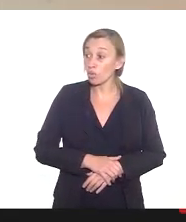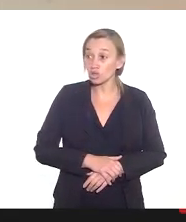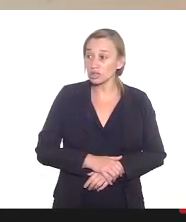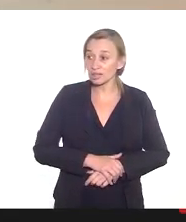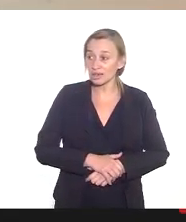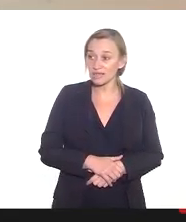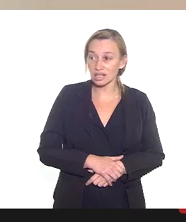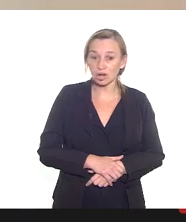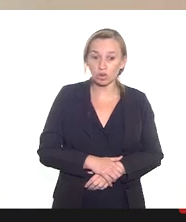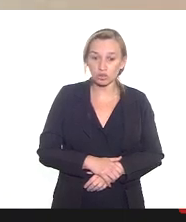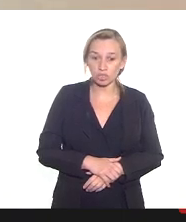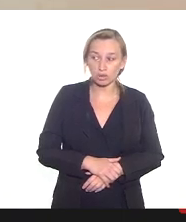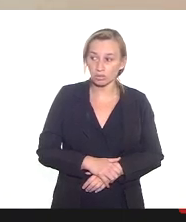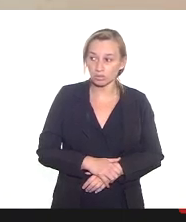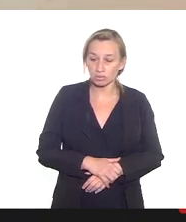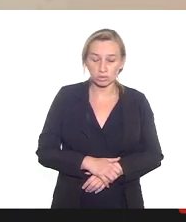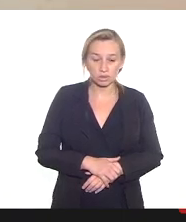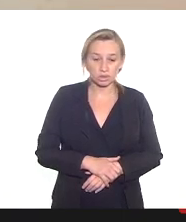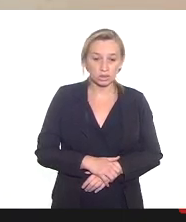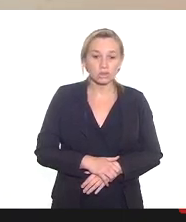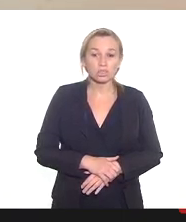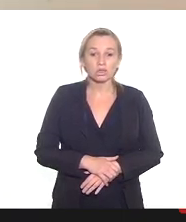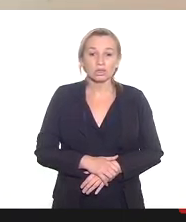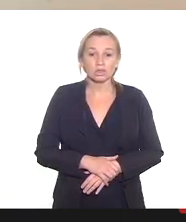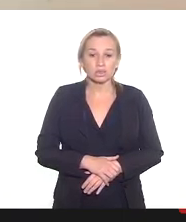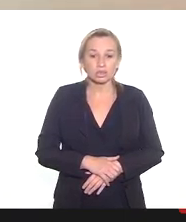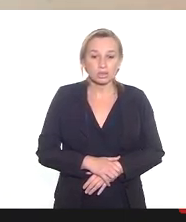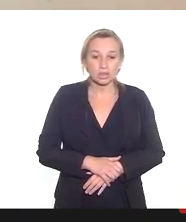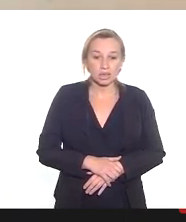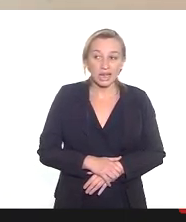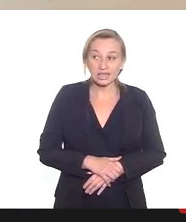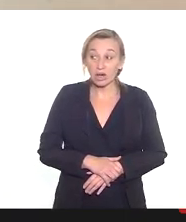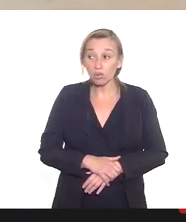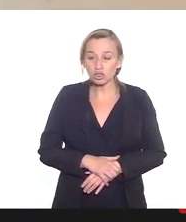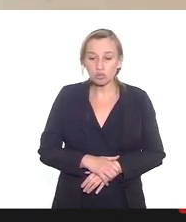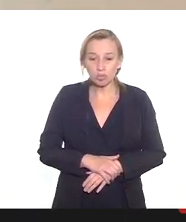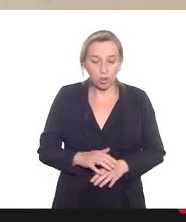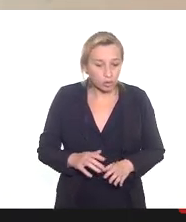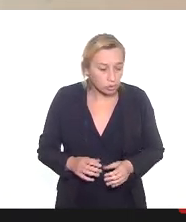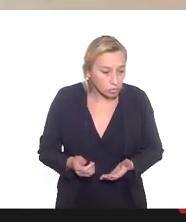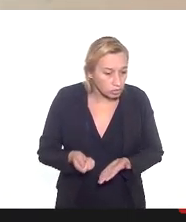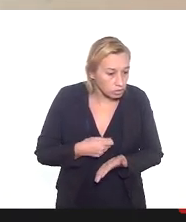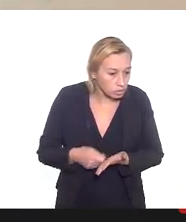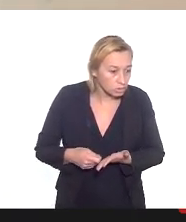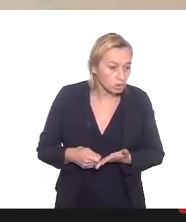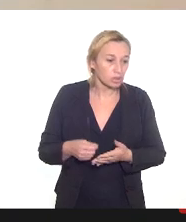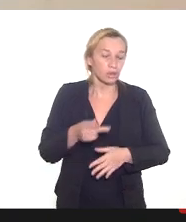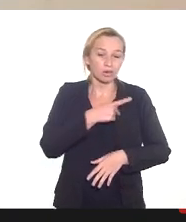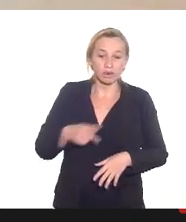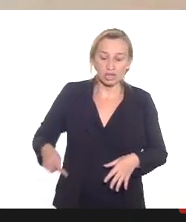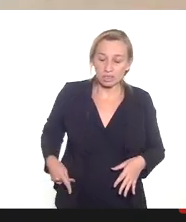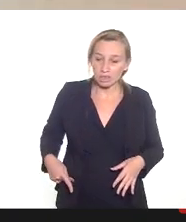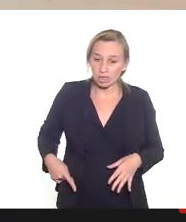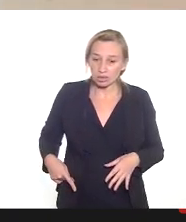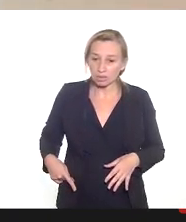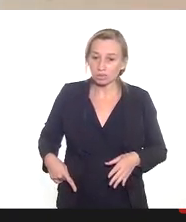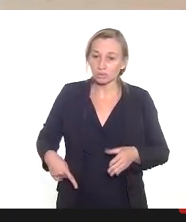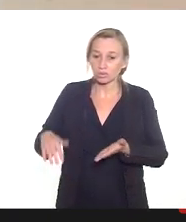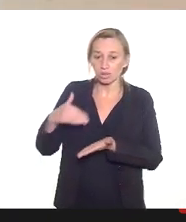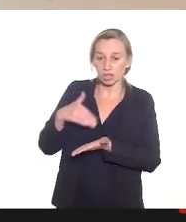verdade galera sai o primeiro ano na deliberação lá de referendo na deliberação conjunta assinada pelo presidente do fazemos e pelo